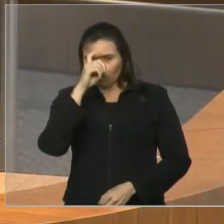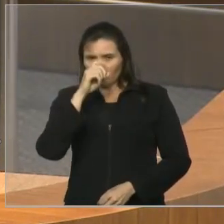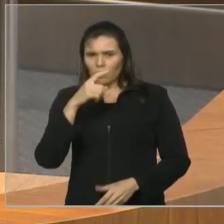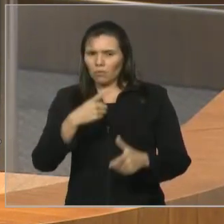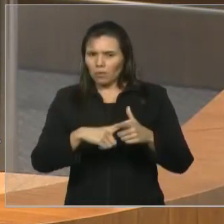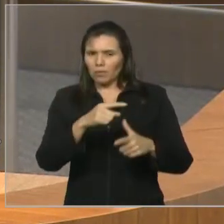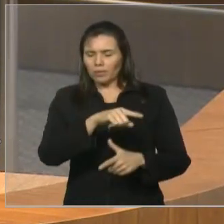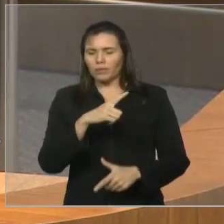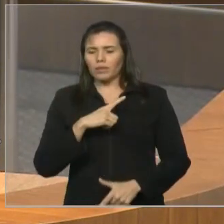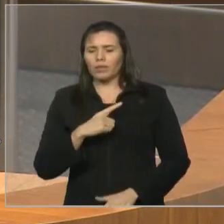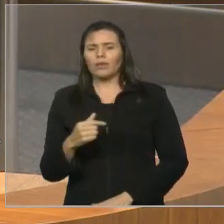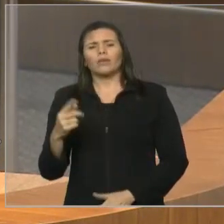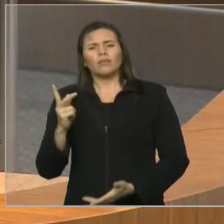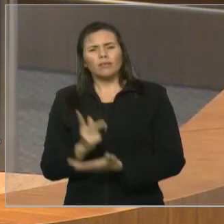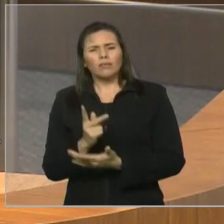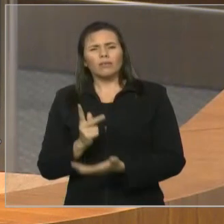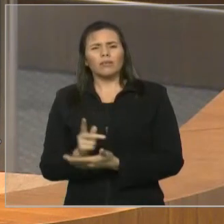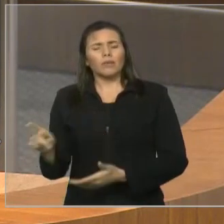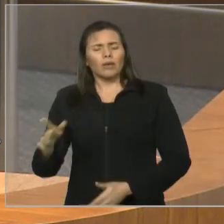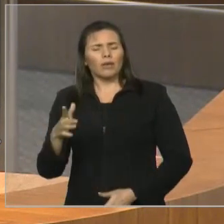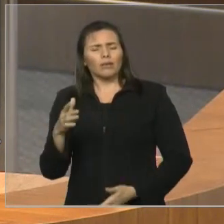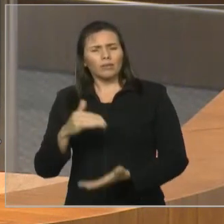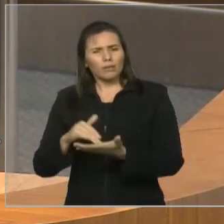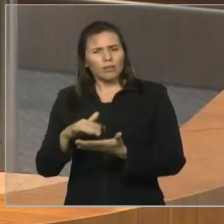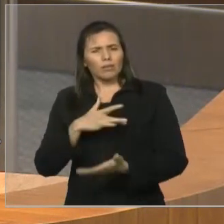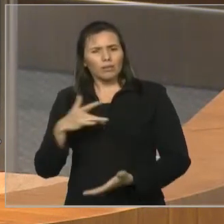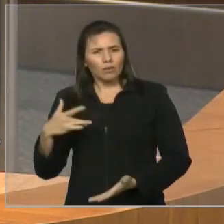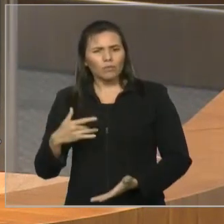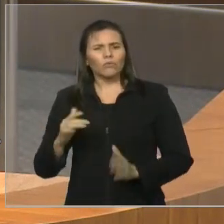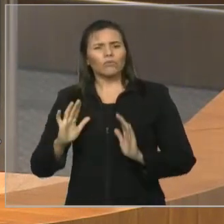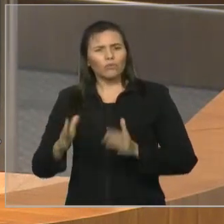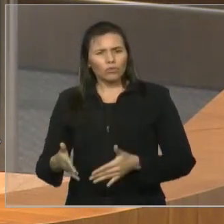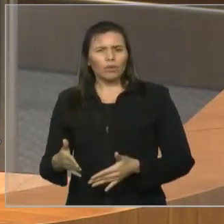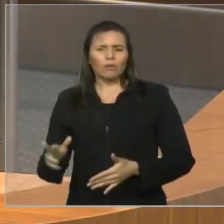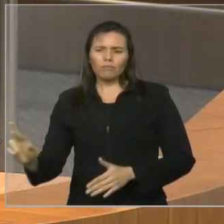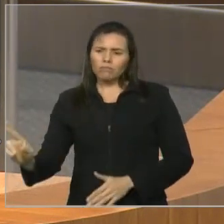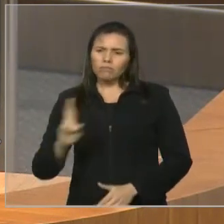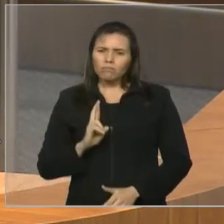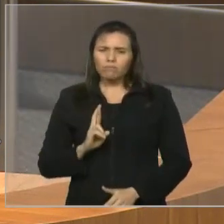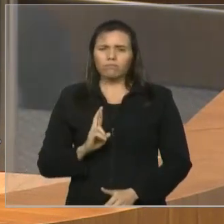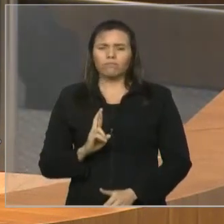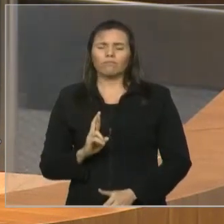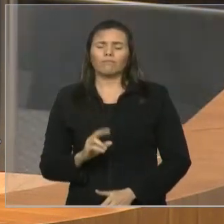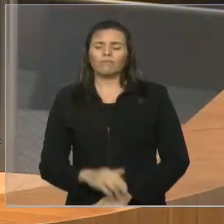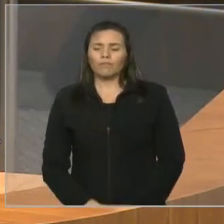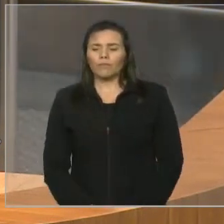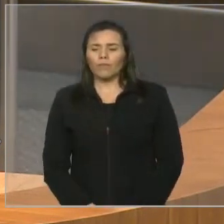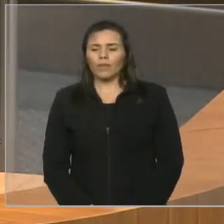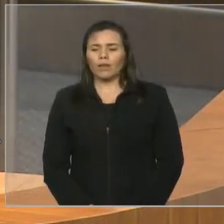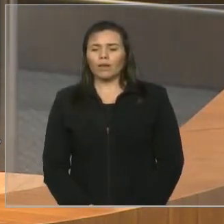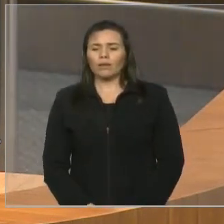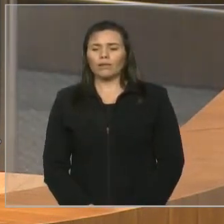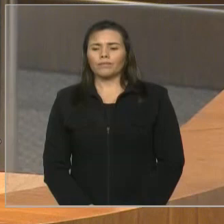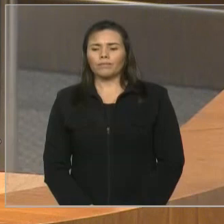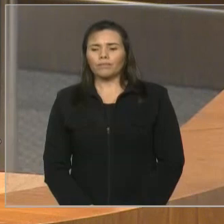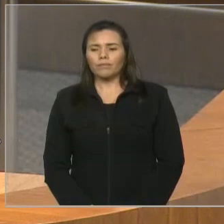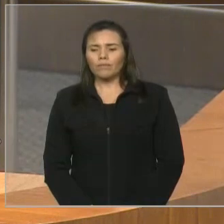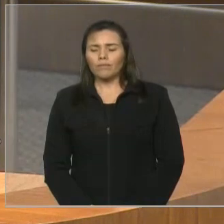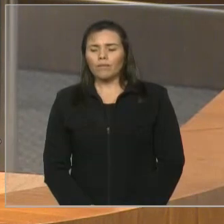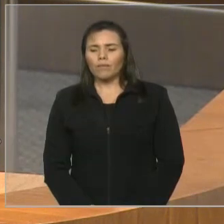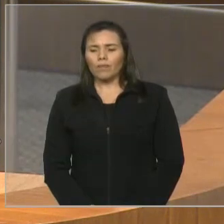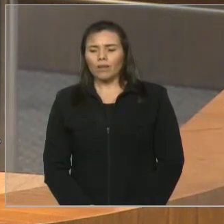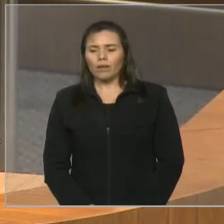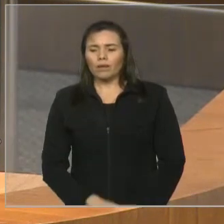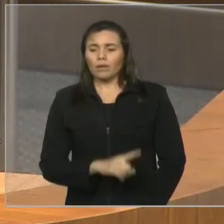a própria Secretaria de Saúde, no primeiro momento, já se manifestou, já se pronunciou com relação à reforma do Hospital